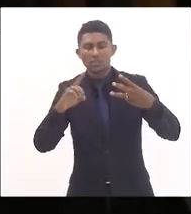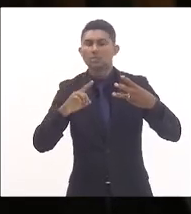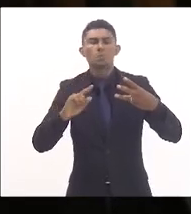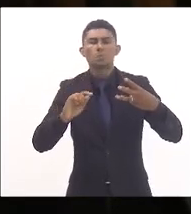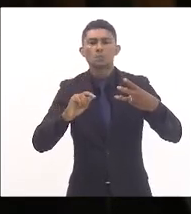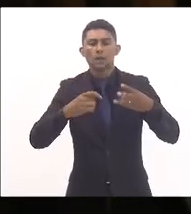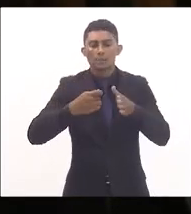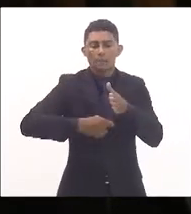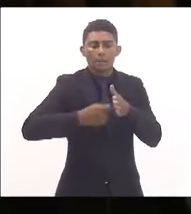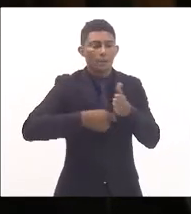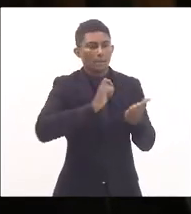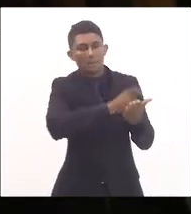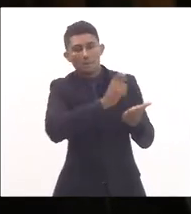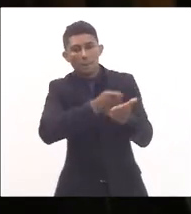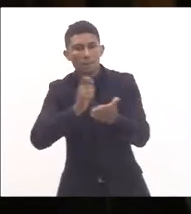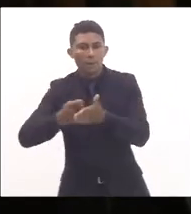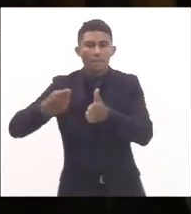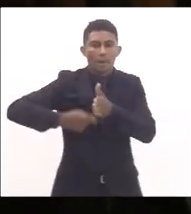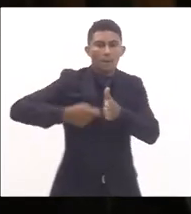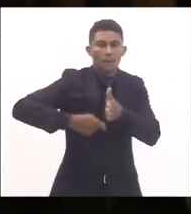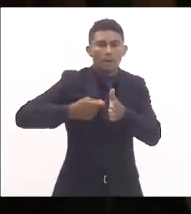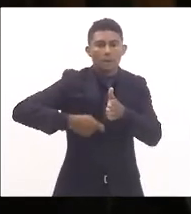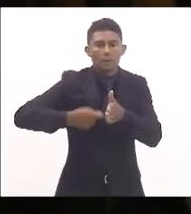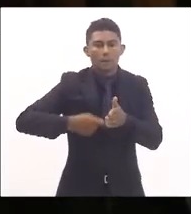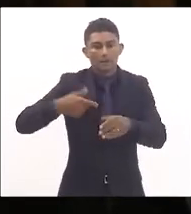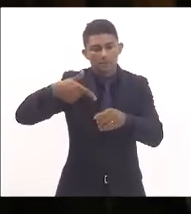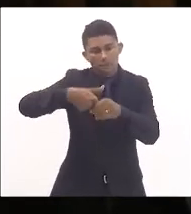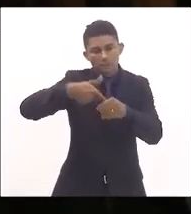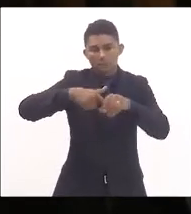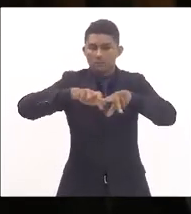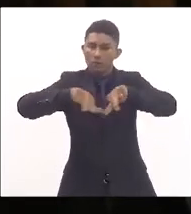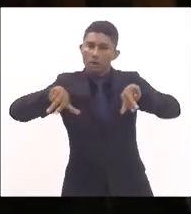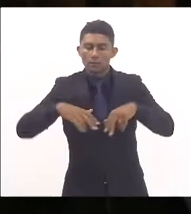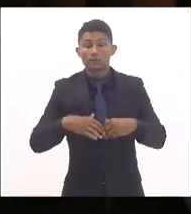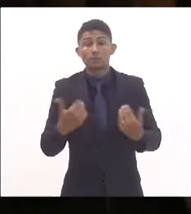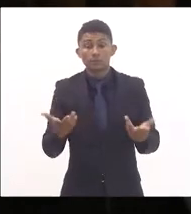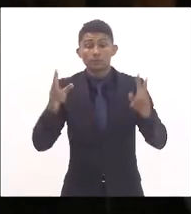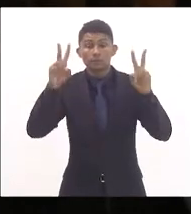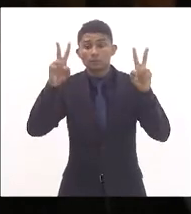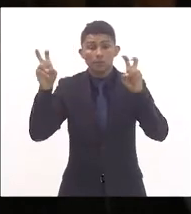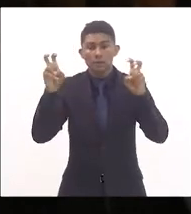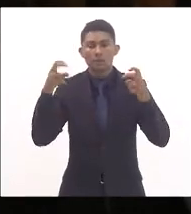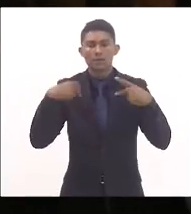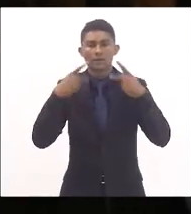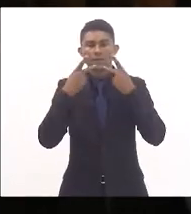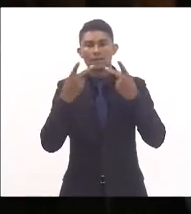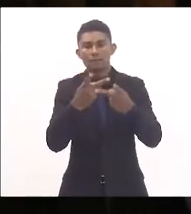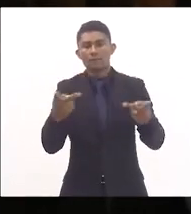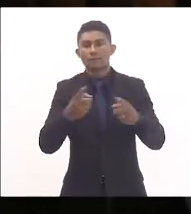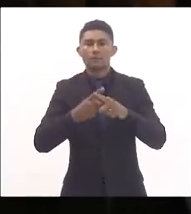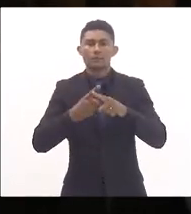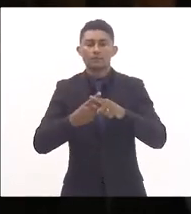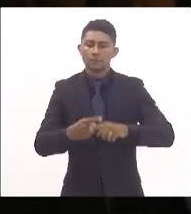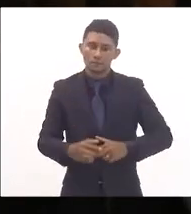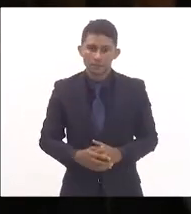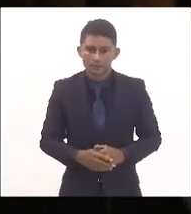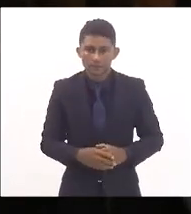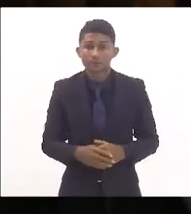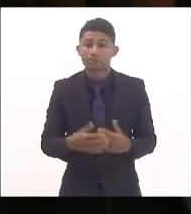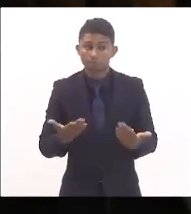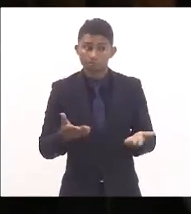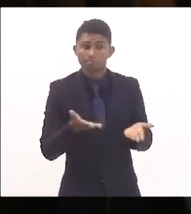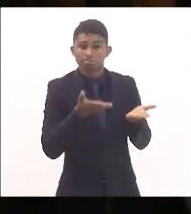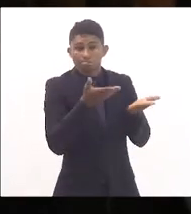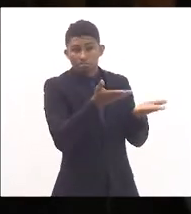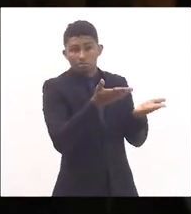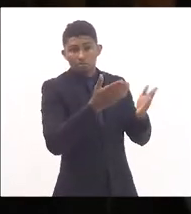os combustíveis. Então, estou chamando a atenção para esse tema, porque o próprio Congresso